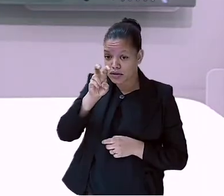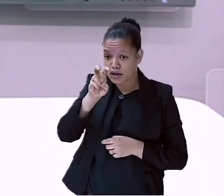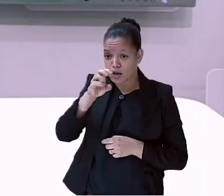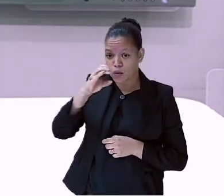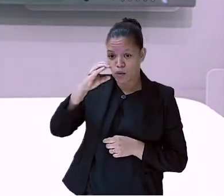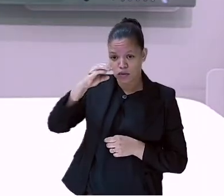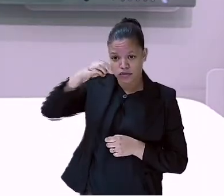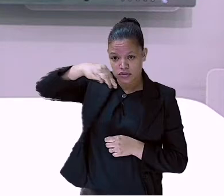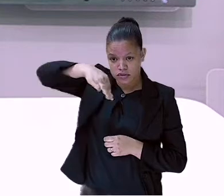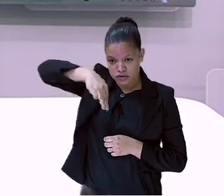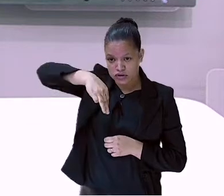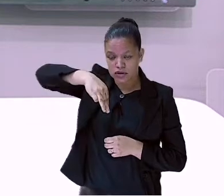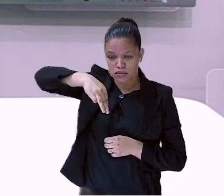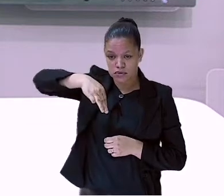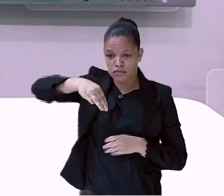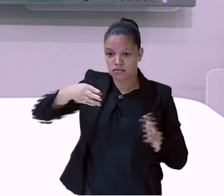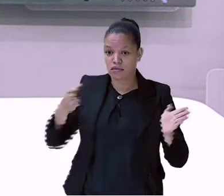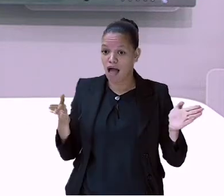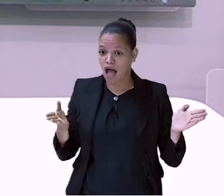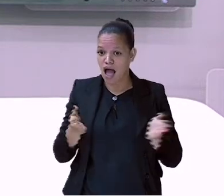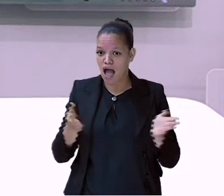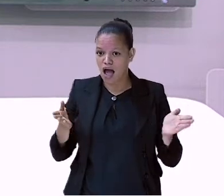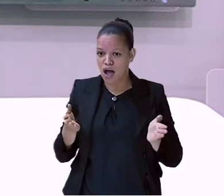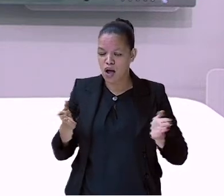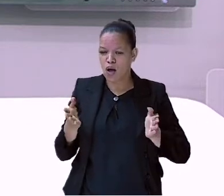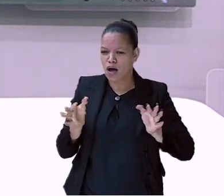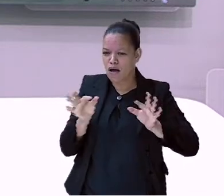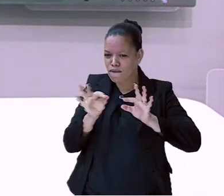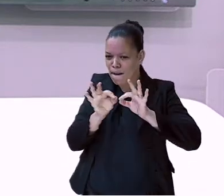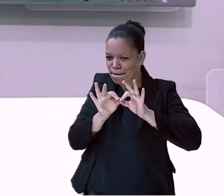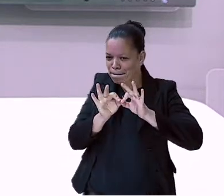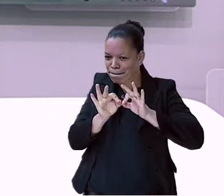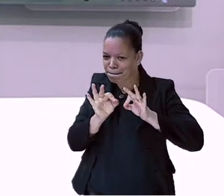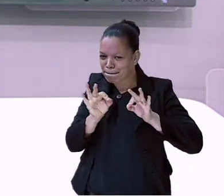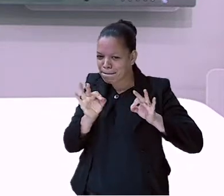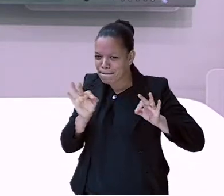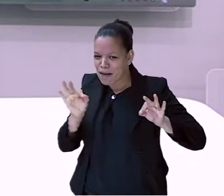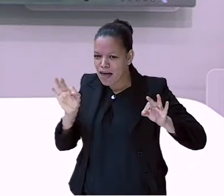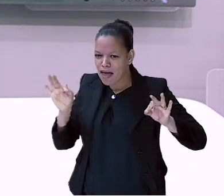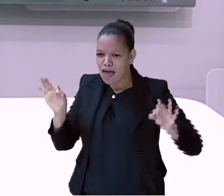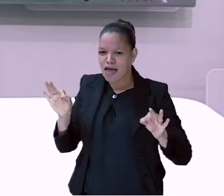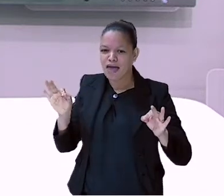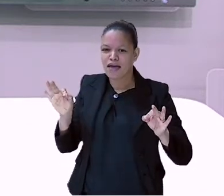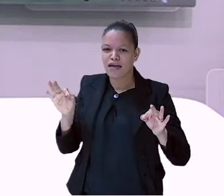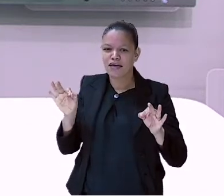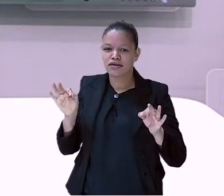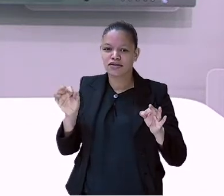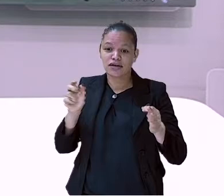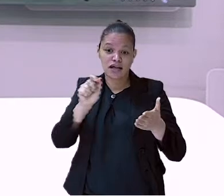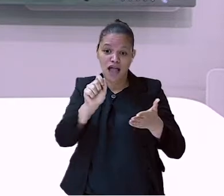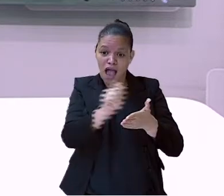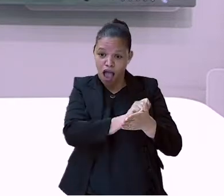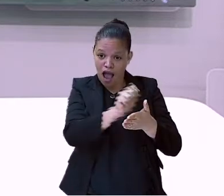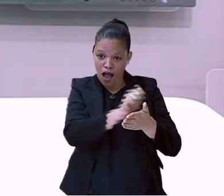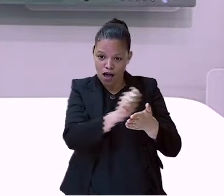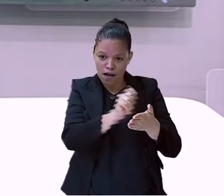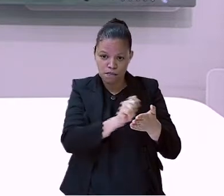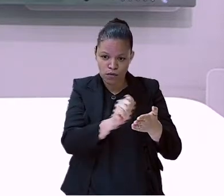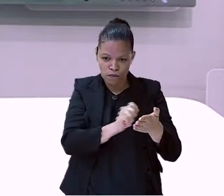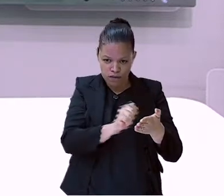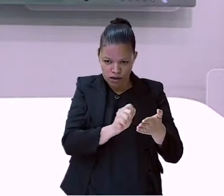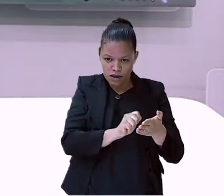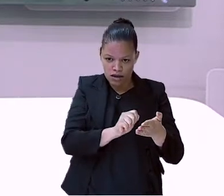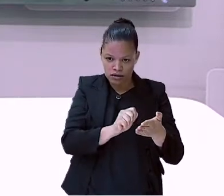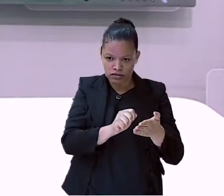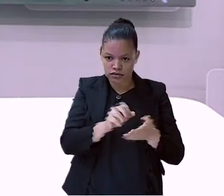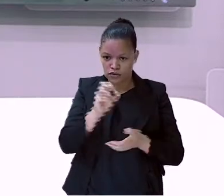porque comprimento não é aí a medida entre 2 pontos. Então, eu vou iniciar do ponto 0 e vou ver até onde a minha borracha